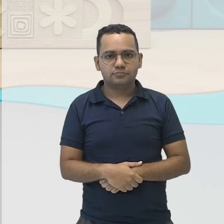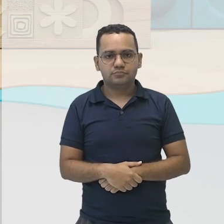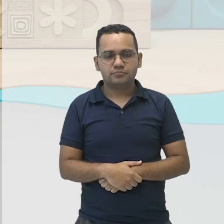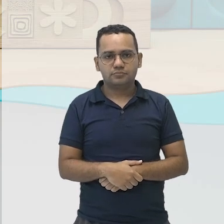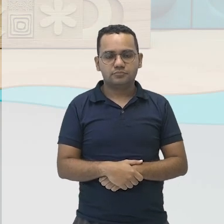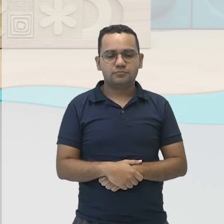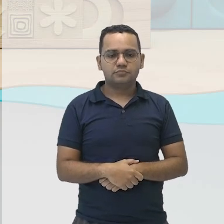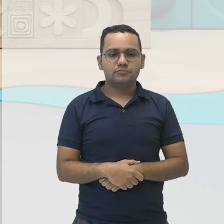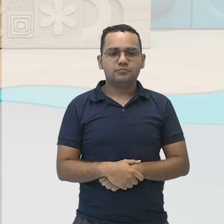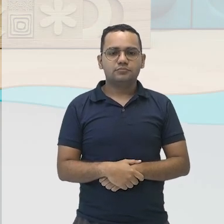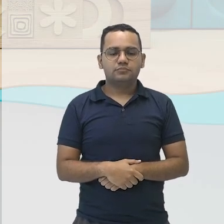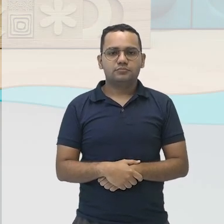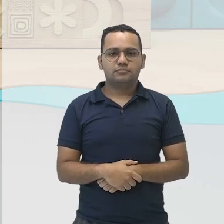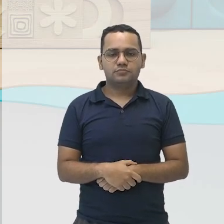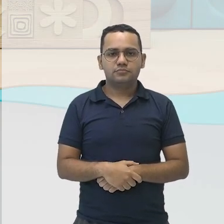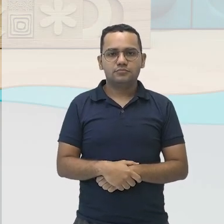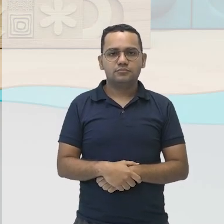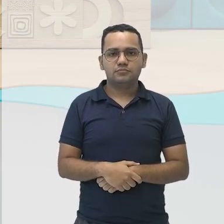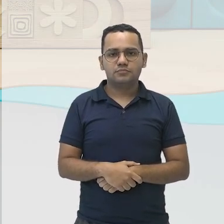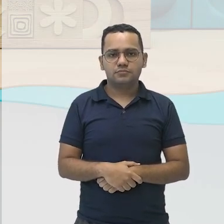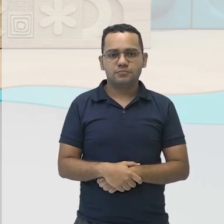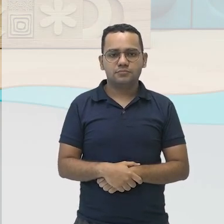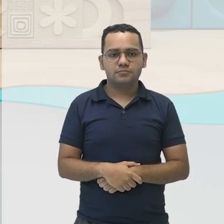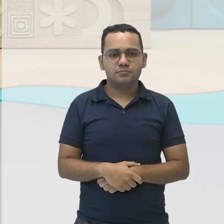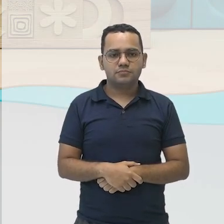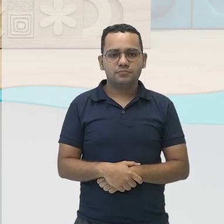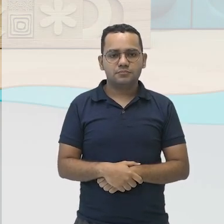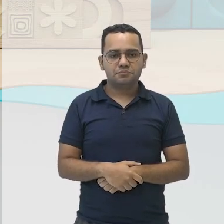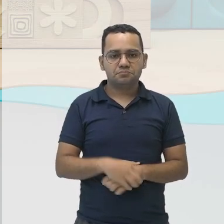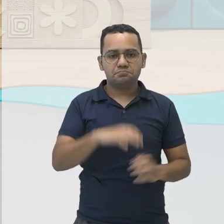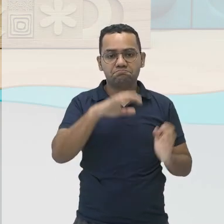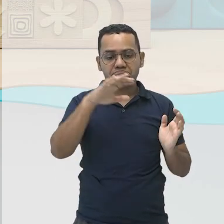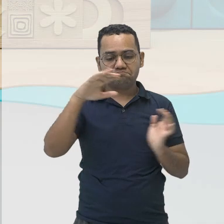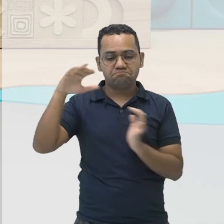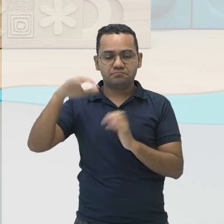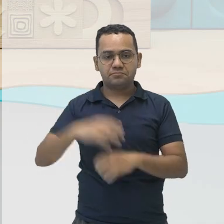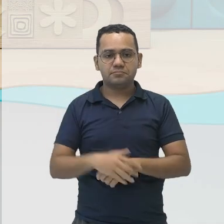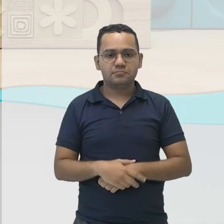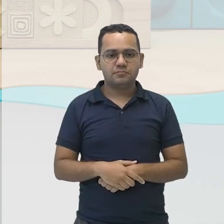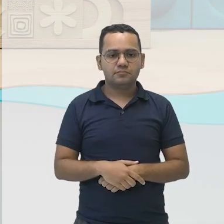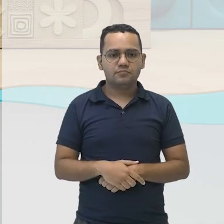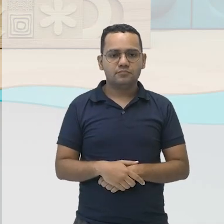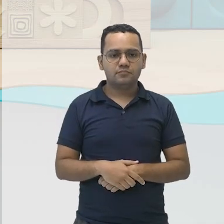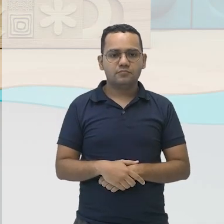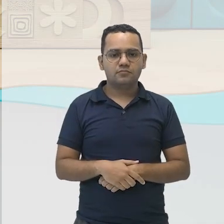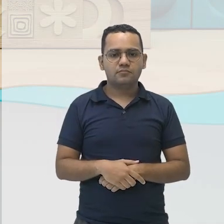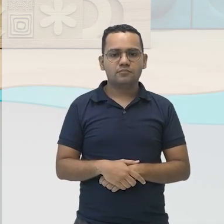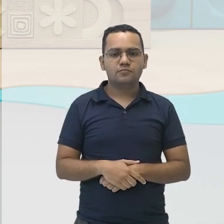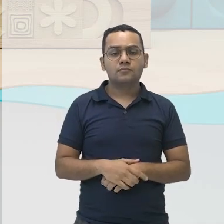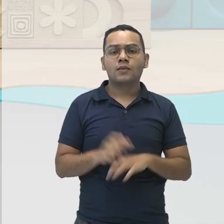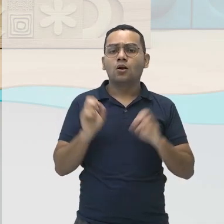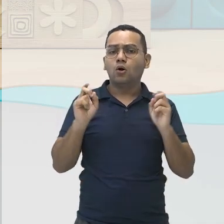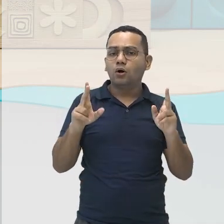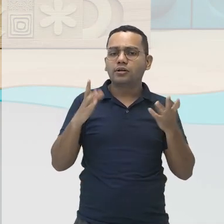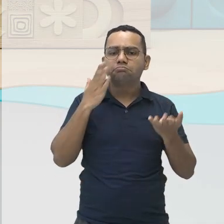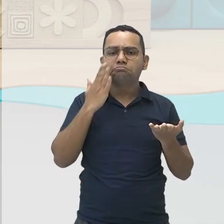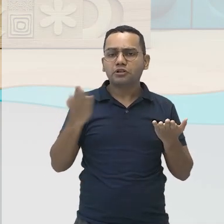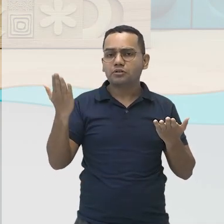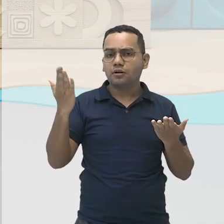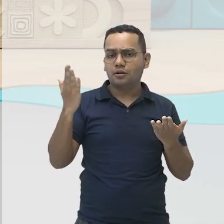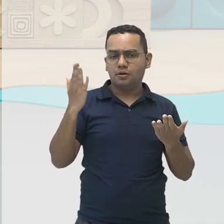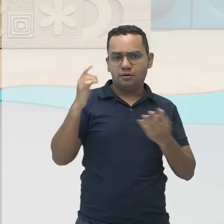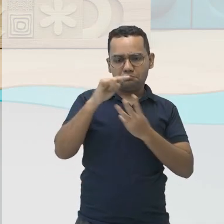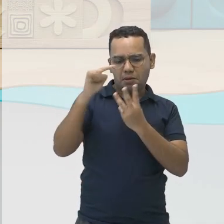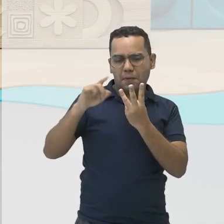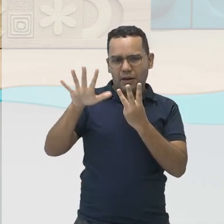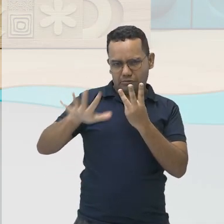descobrir quais são as ações, num contexto geral, não só dessas determinadas situações que eu apresentei para vocês, mas